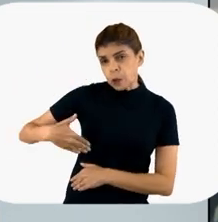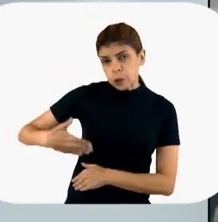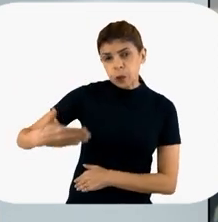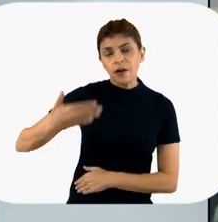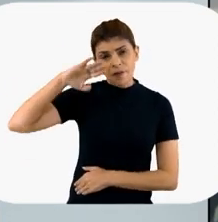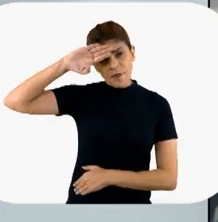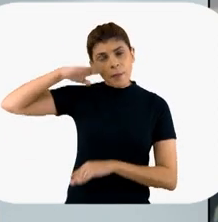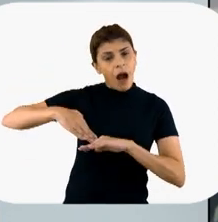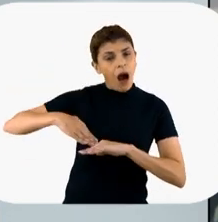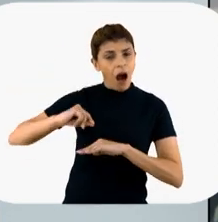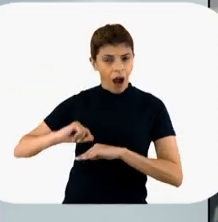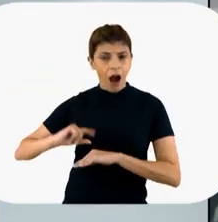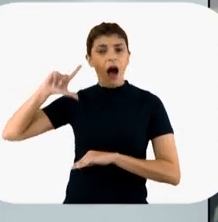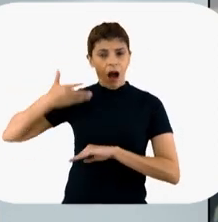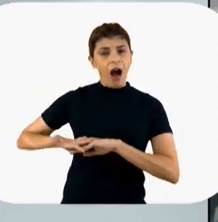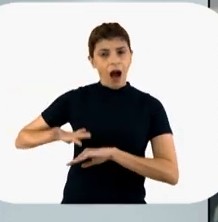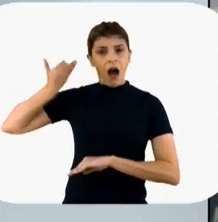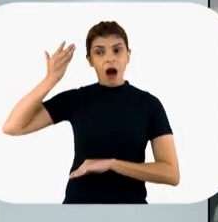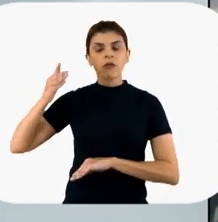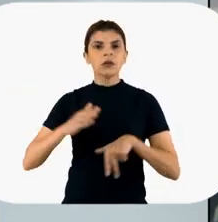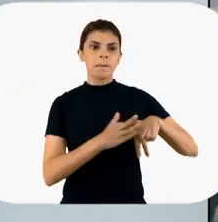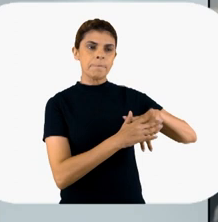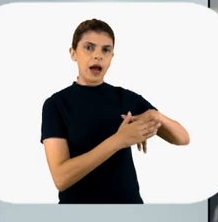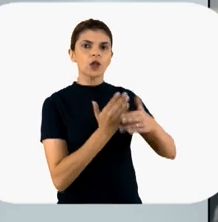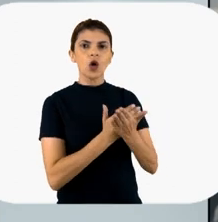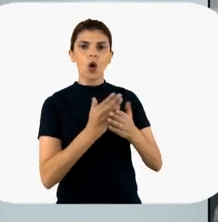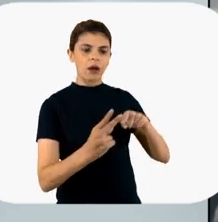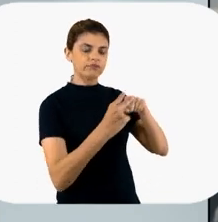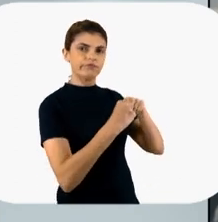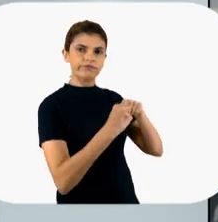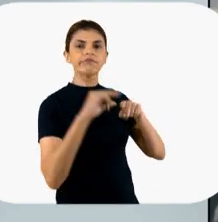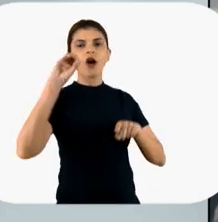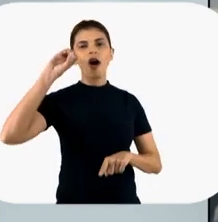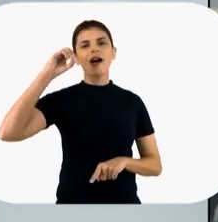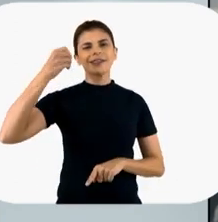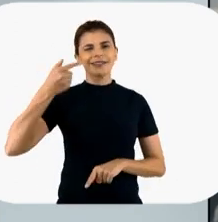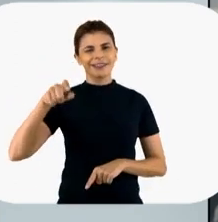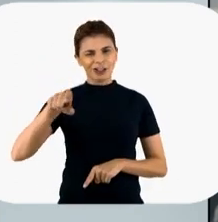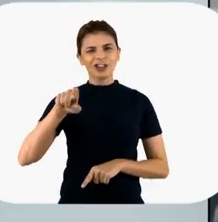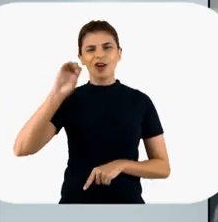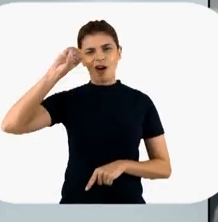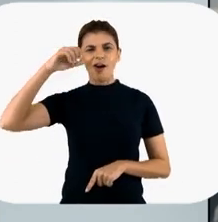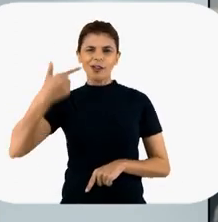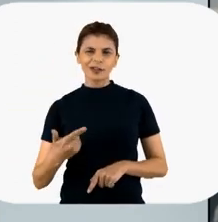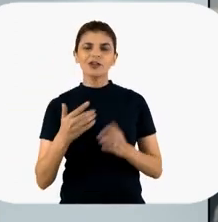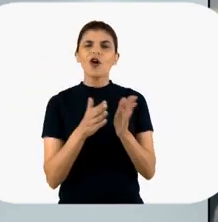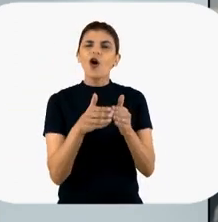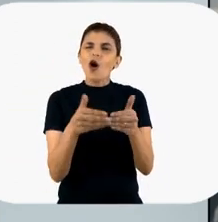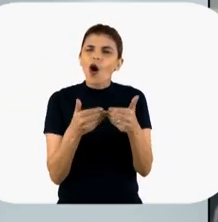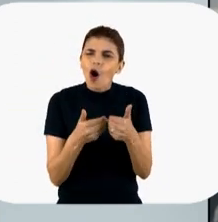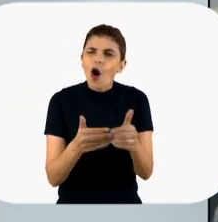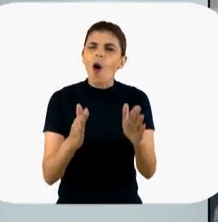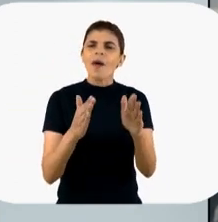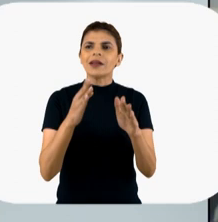persistente, febre alta, esses são os pacientes que vão acabar evoluindo com dessaturação e que vão precisar de oxigênio, vão